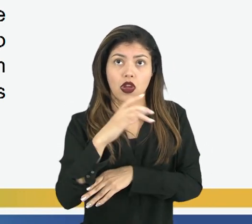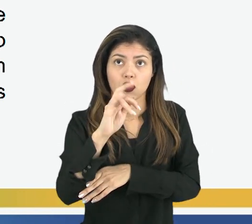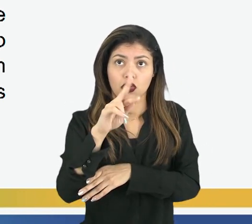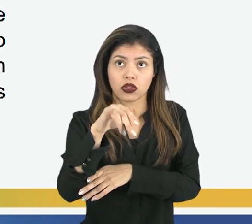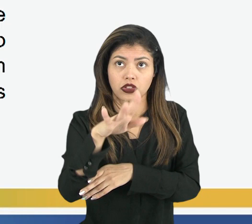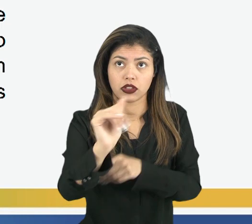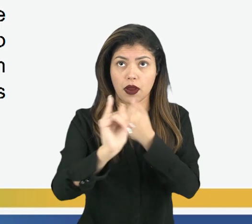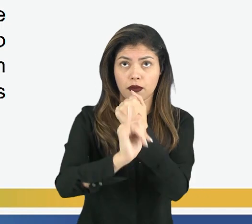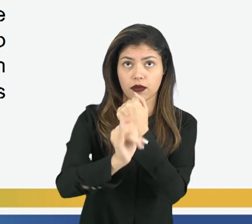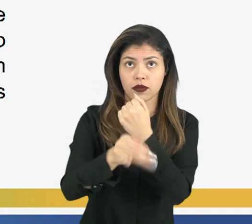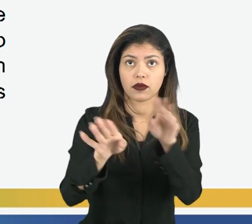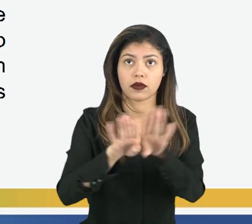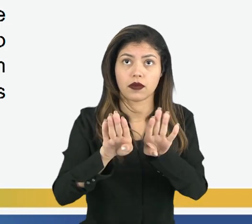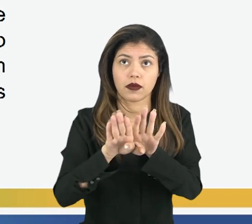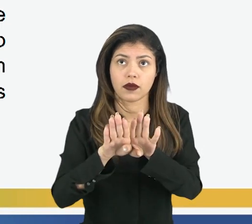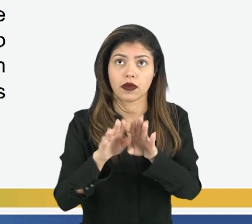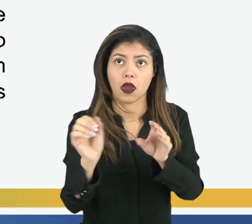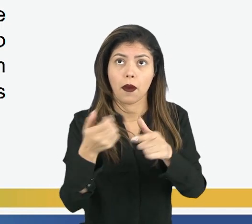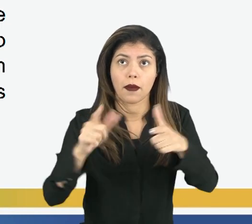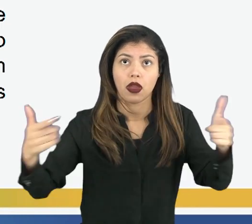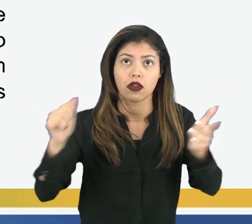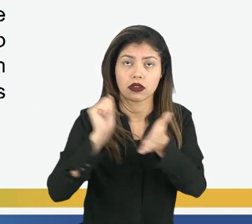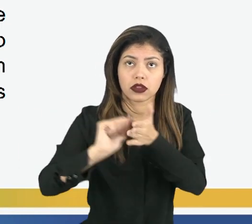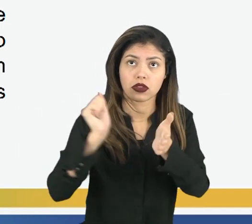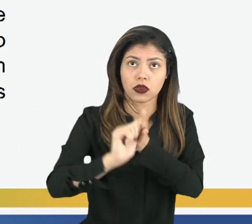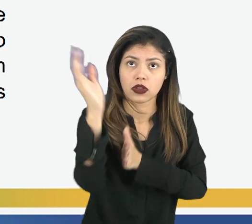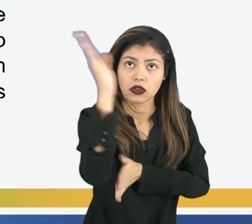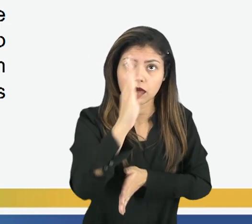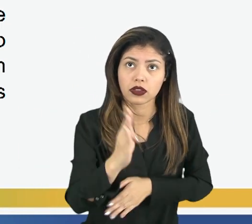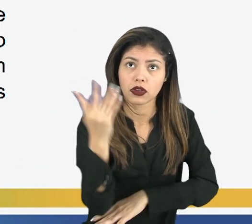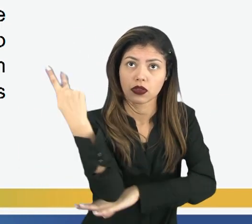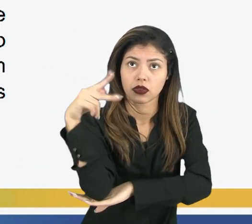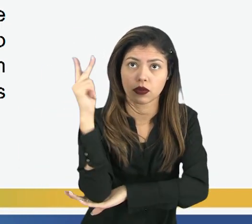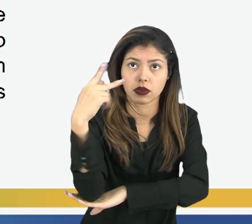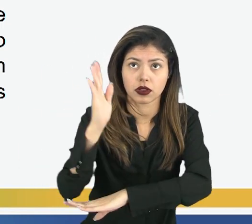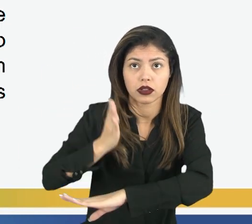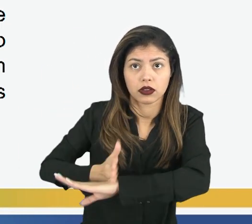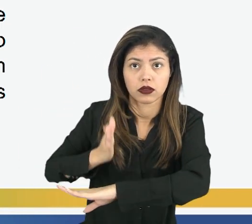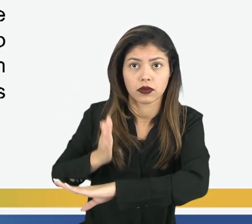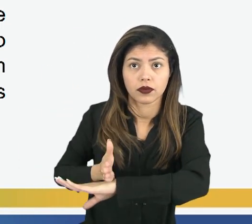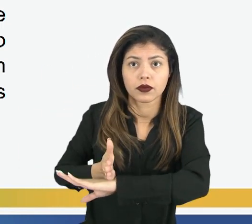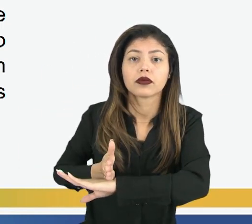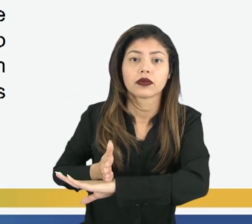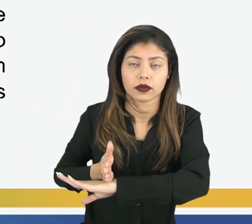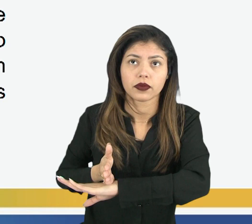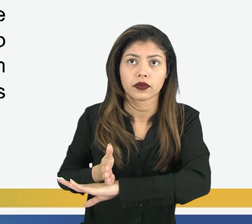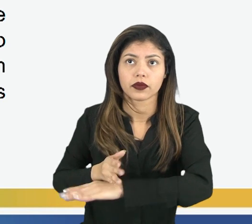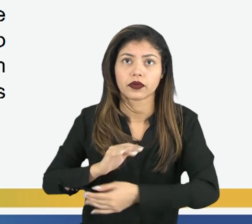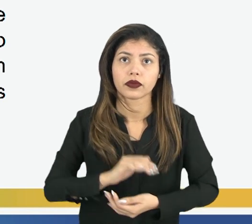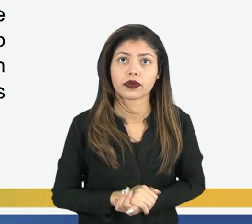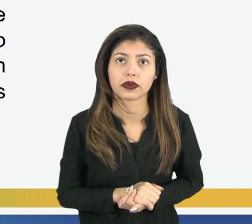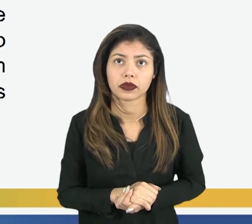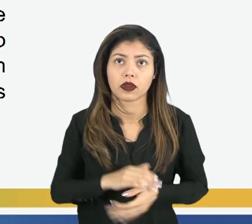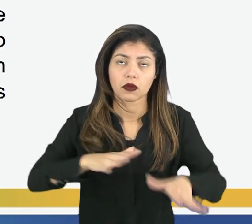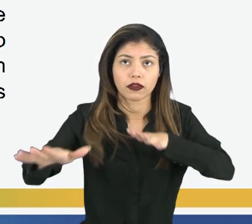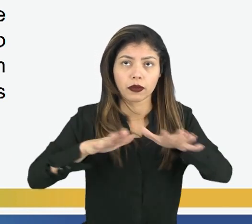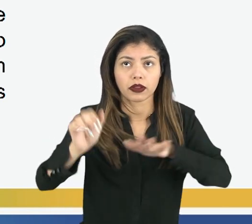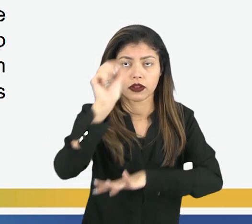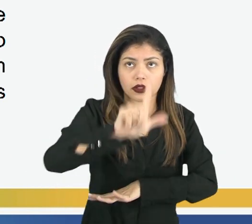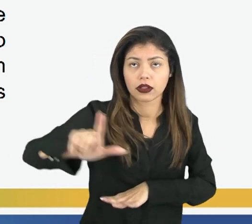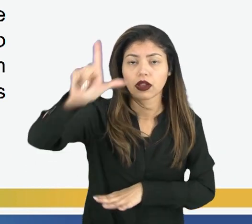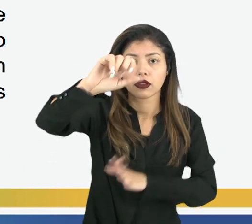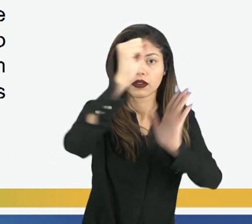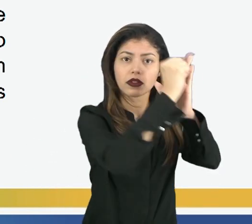cronista brasileiro. Ele é considerado um dos maiores escritores do Brasil. Fez parte do período do modernismo, um